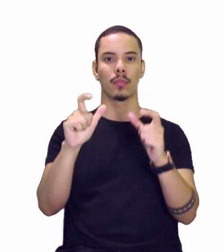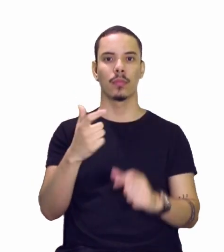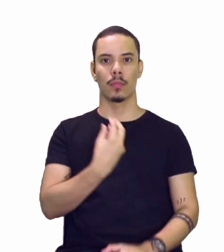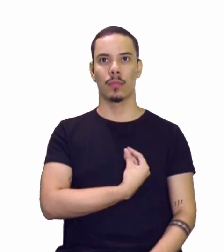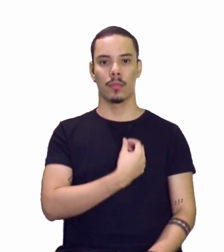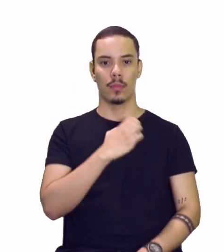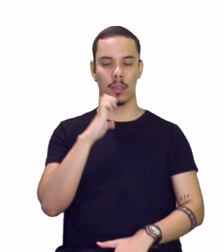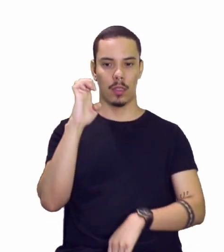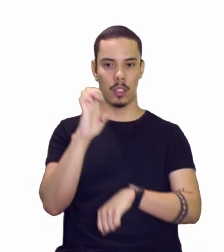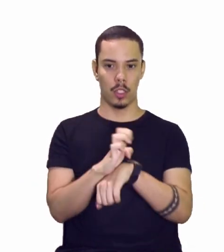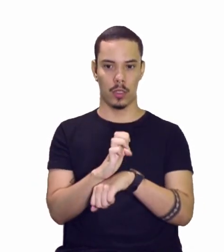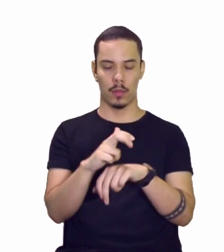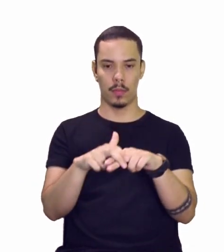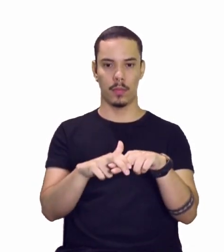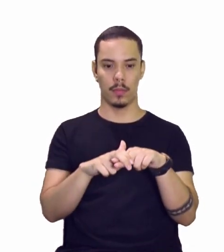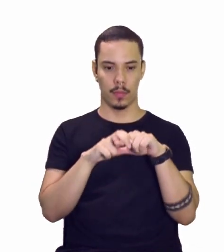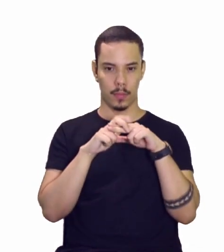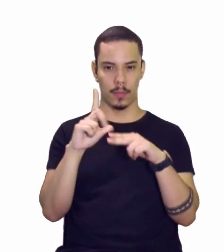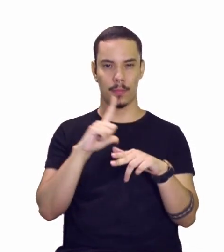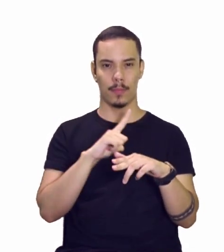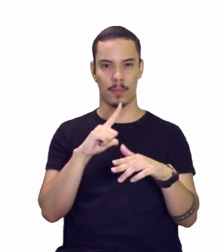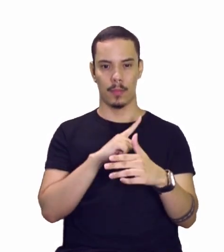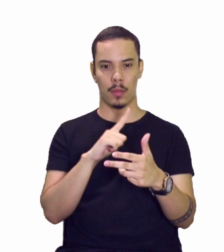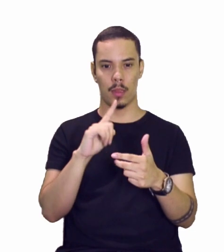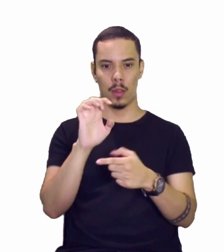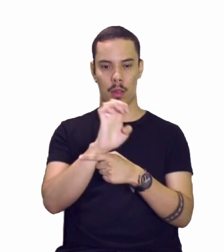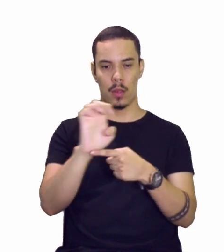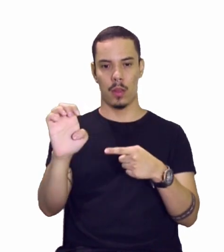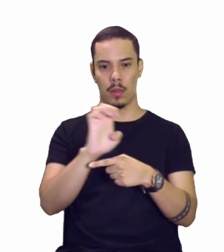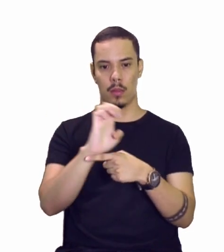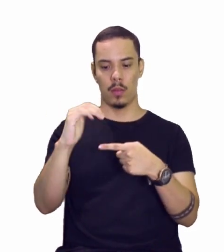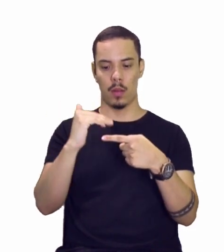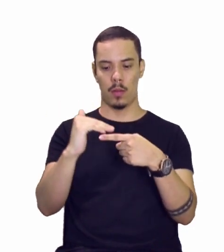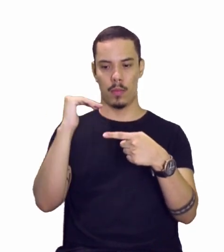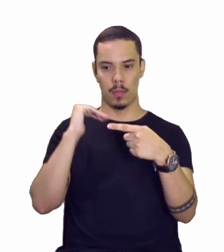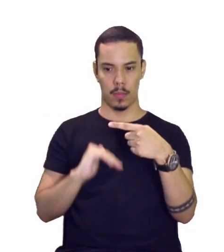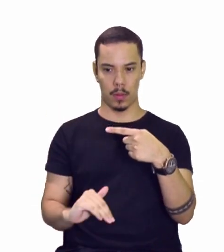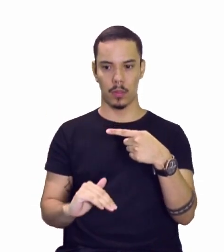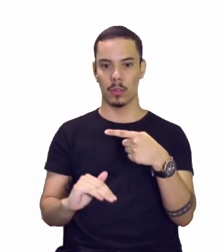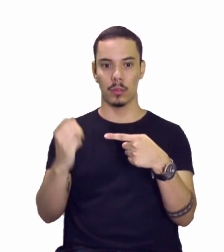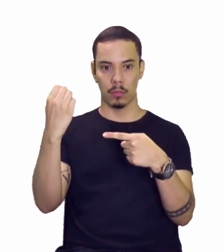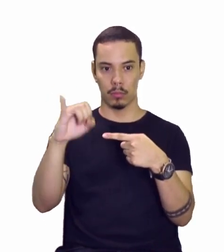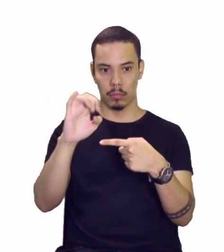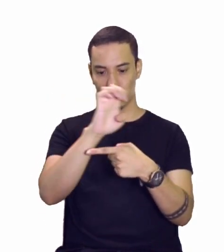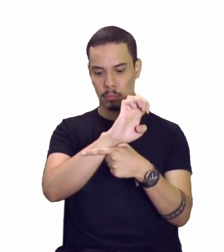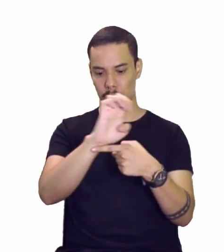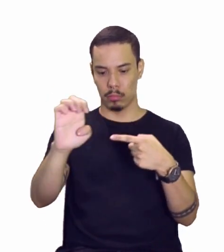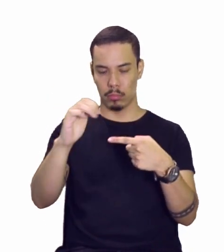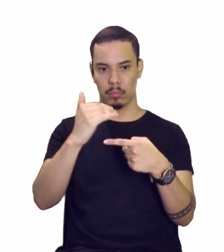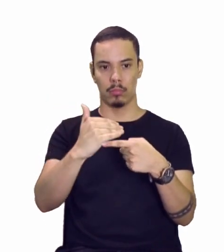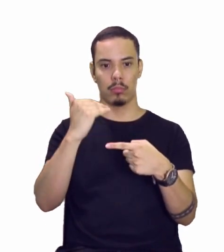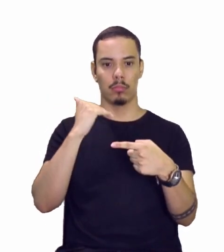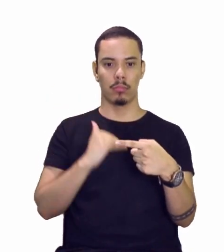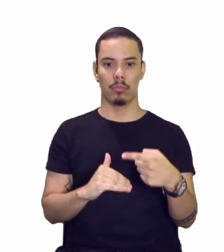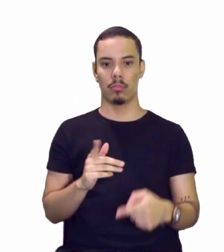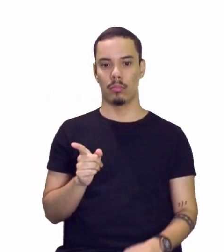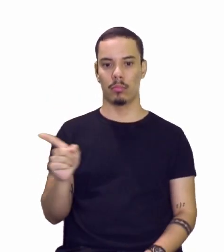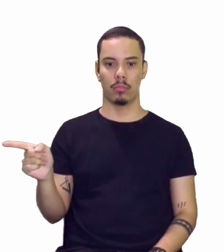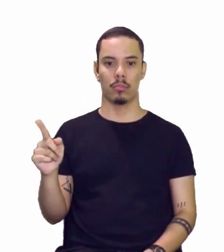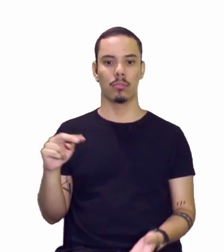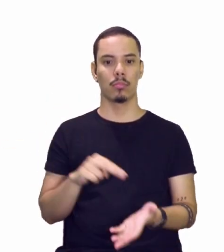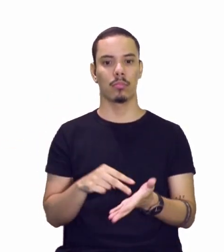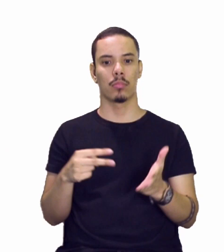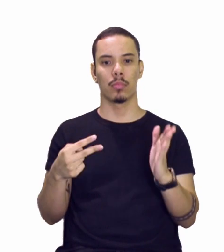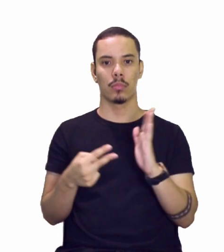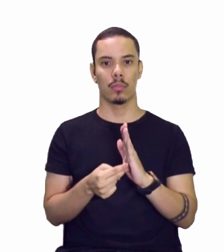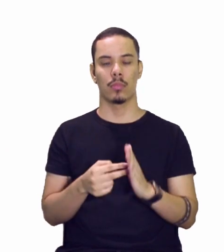nosso estado, portanto, nós estamos abaixo da linha do Equador. Se nós estamos abaixo da linha do Equador, isso aqui é o